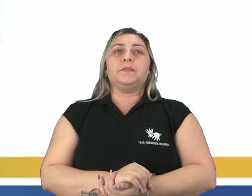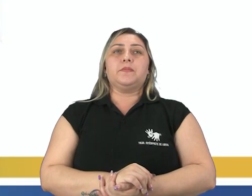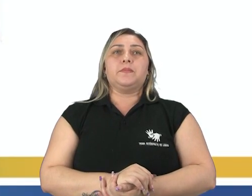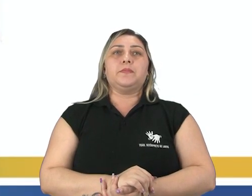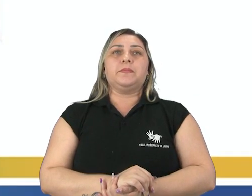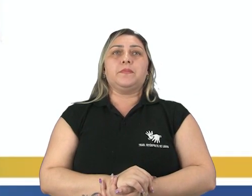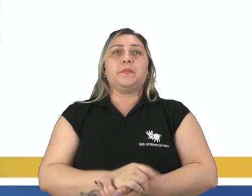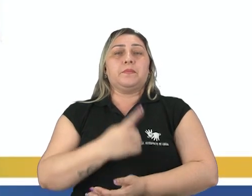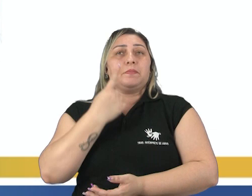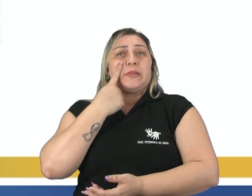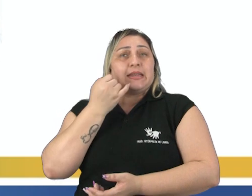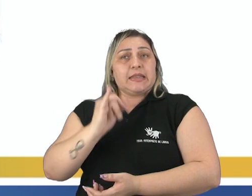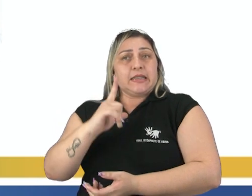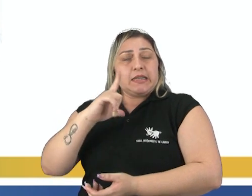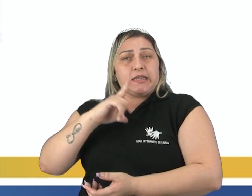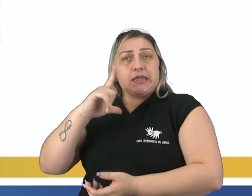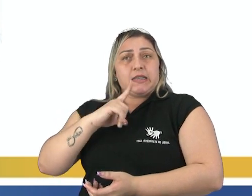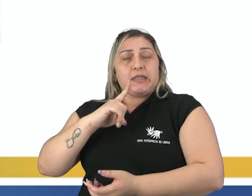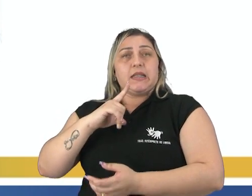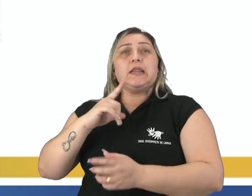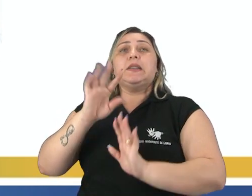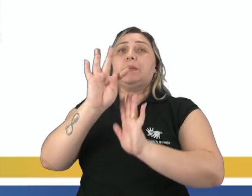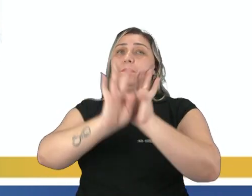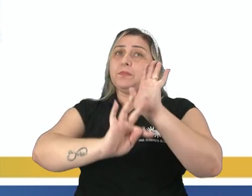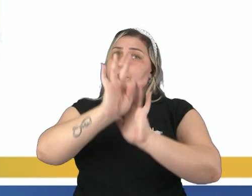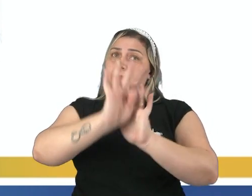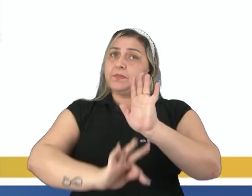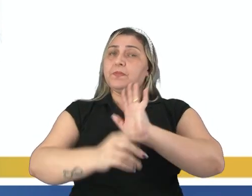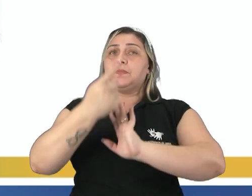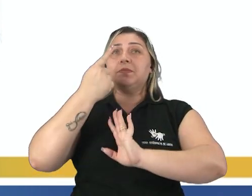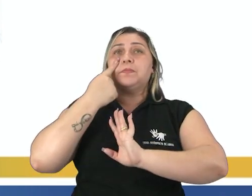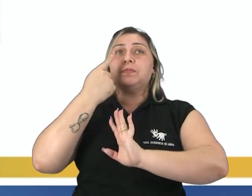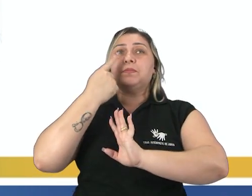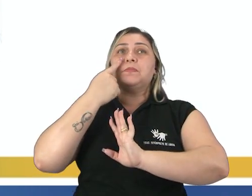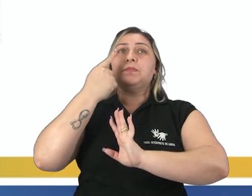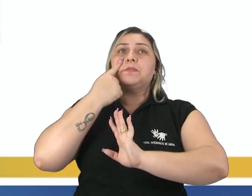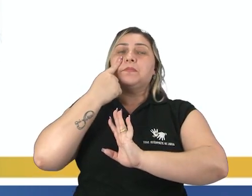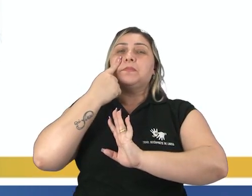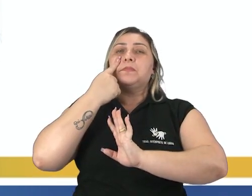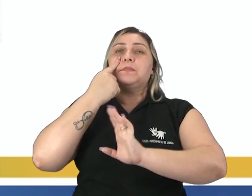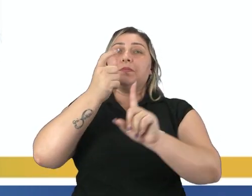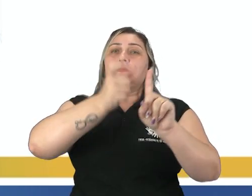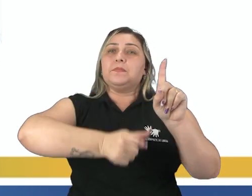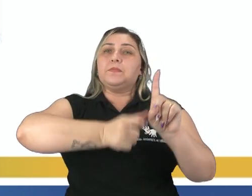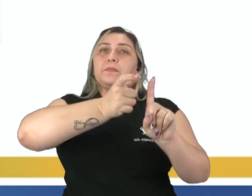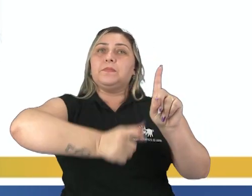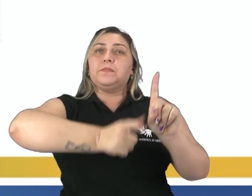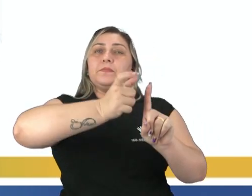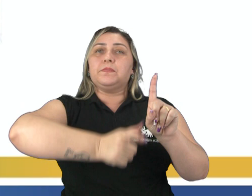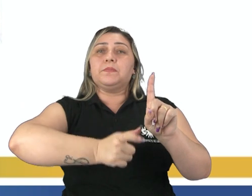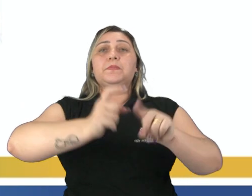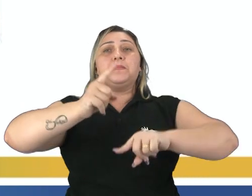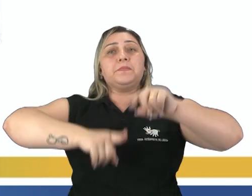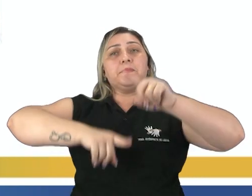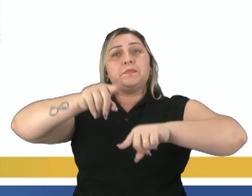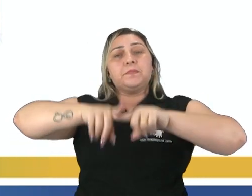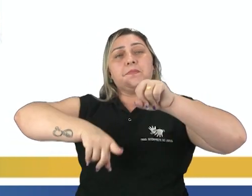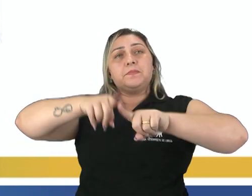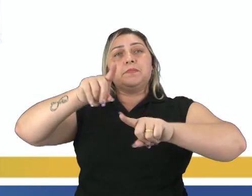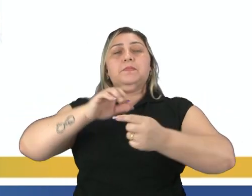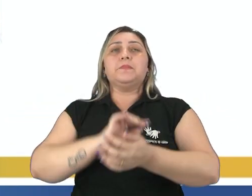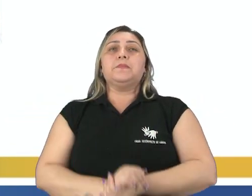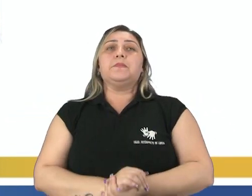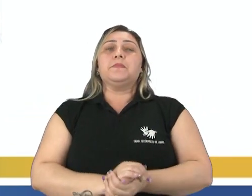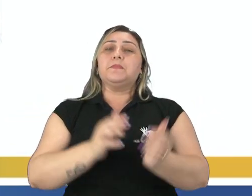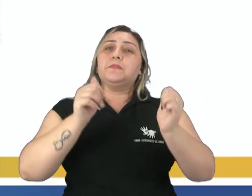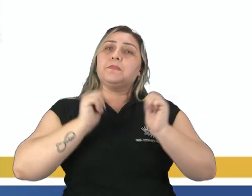só, se você tiver este texto, observem os personagens, os objetos,